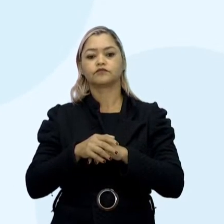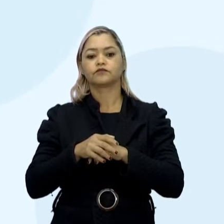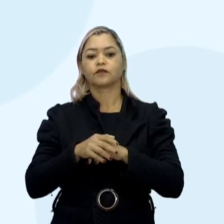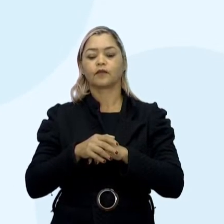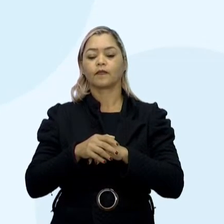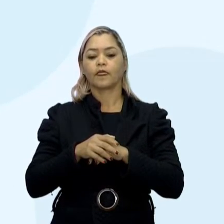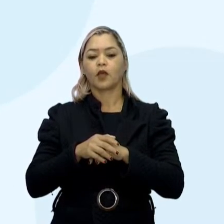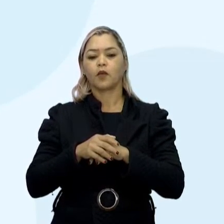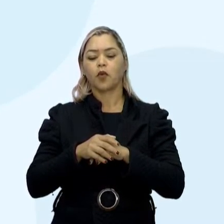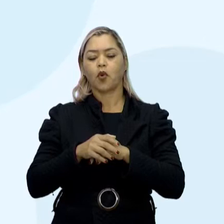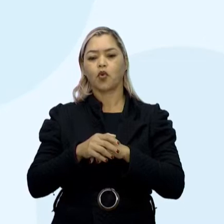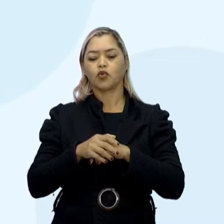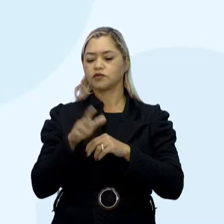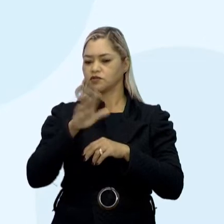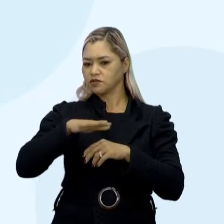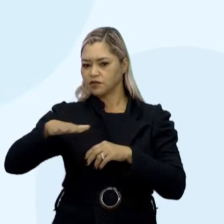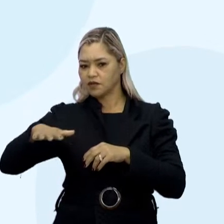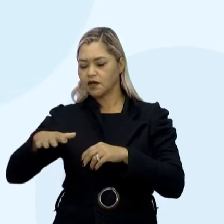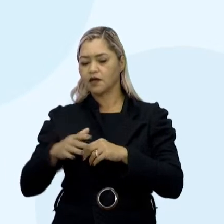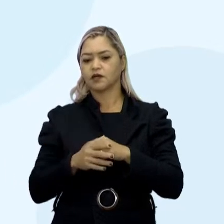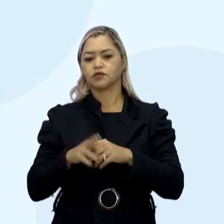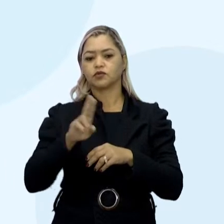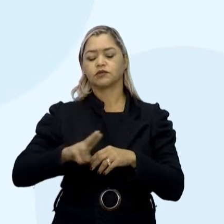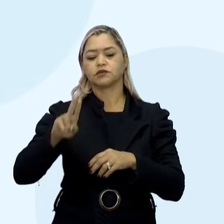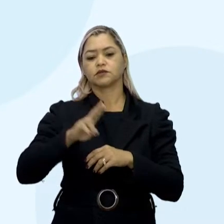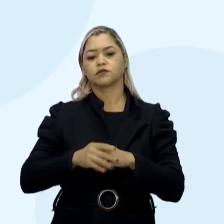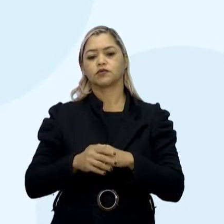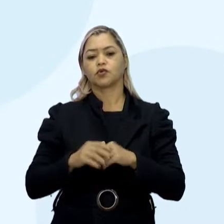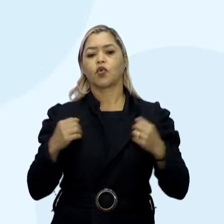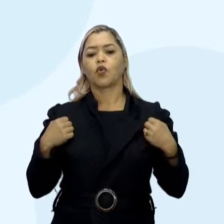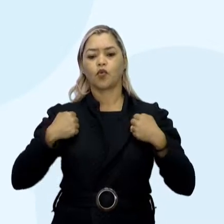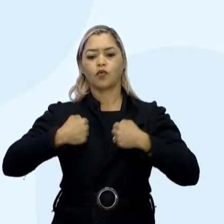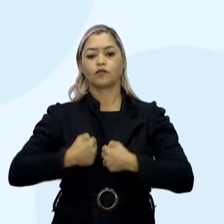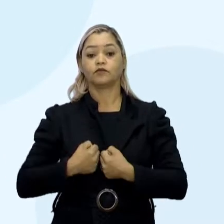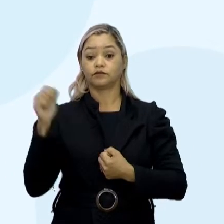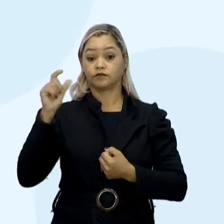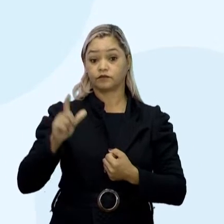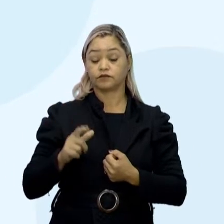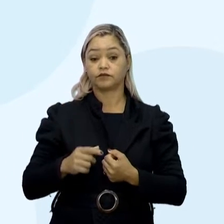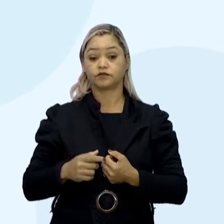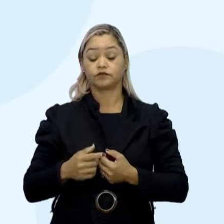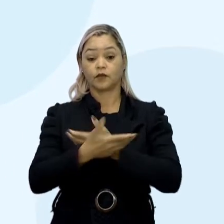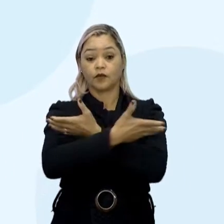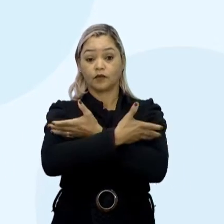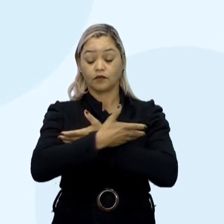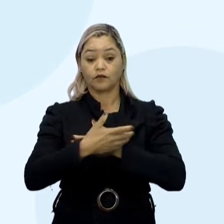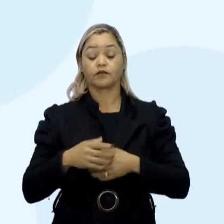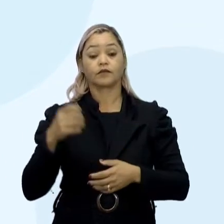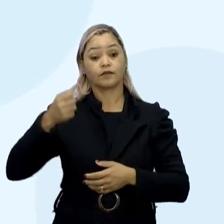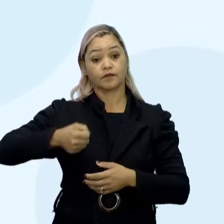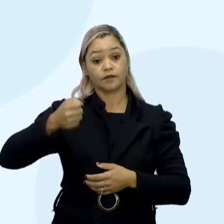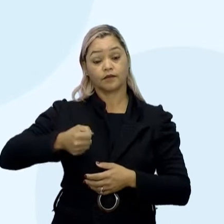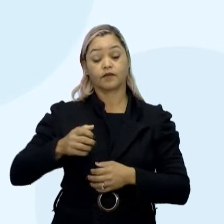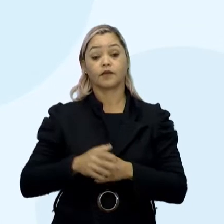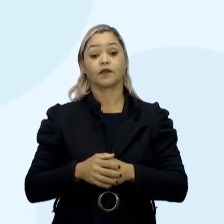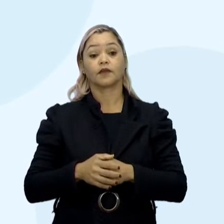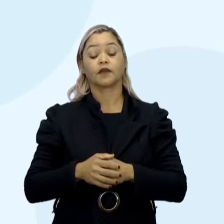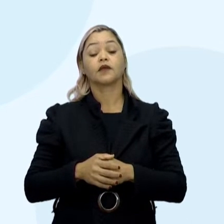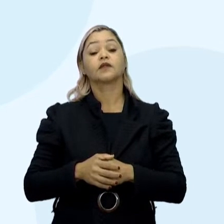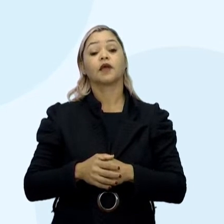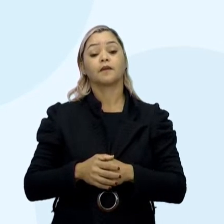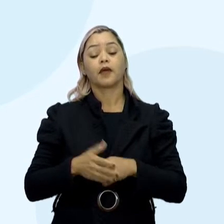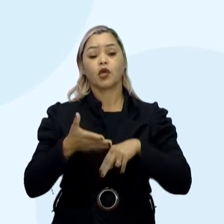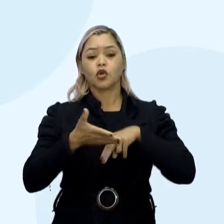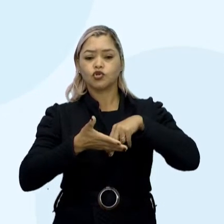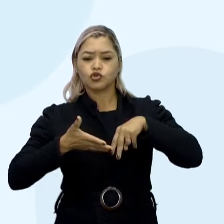pouco desfocada de crianças vestidas ali com colete azul, blusa branca e também esse short igual ao do